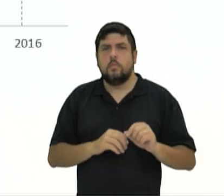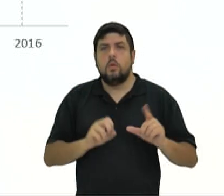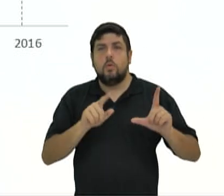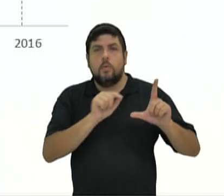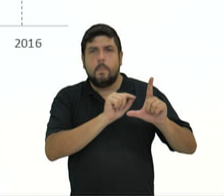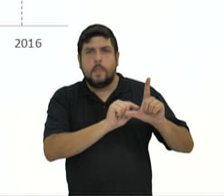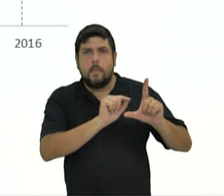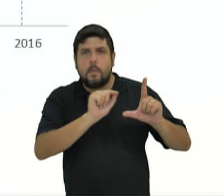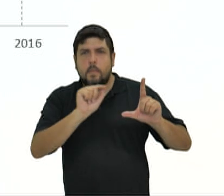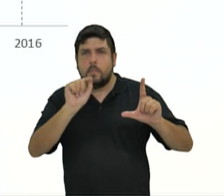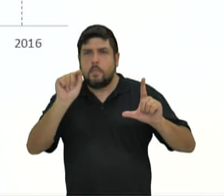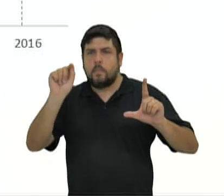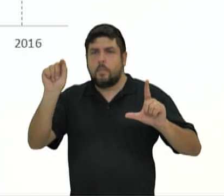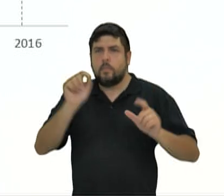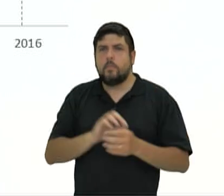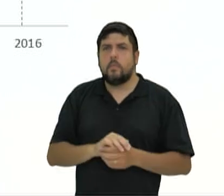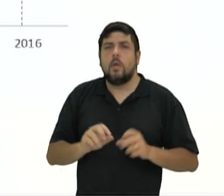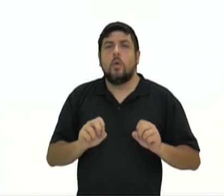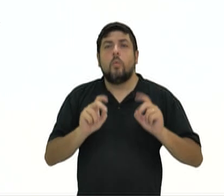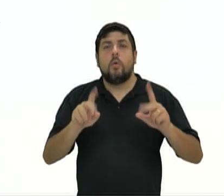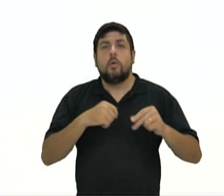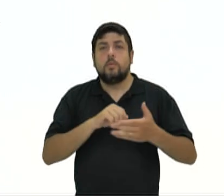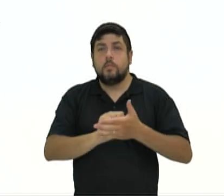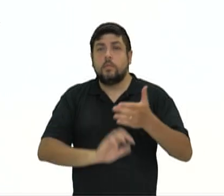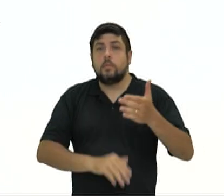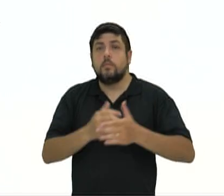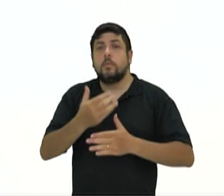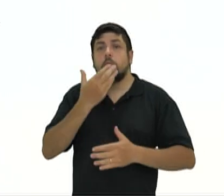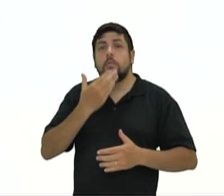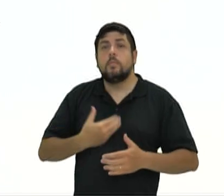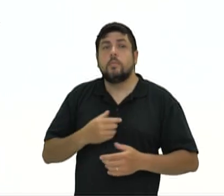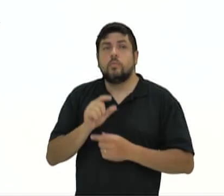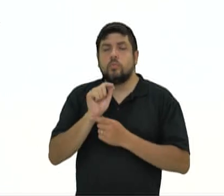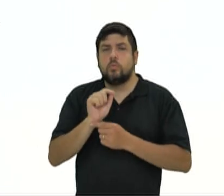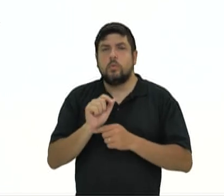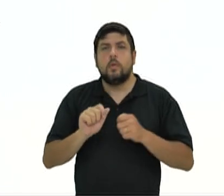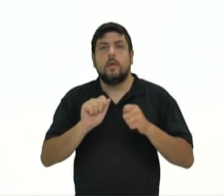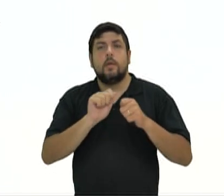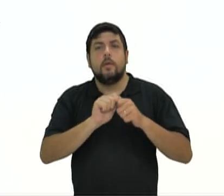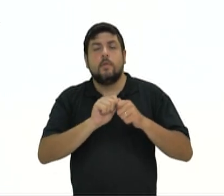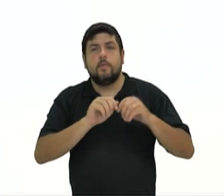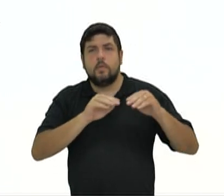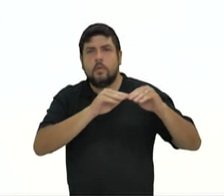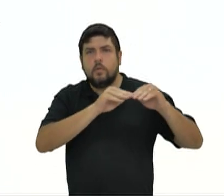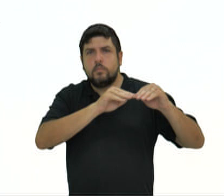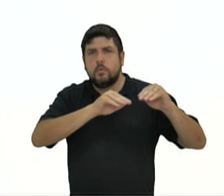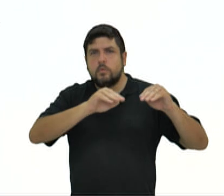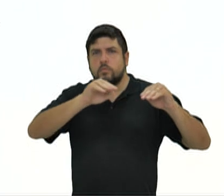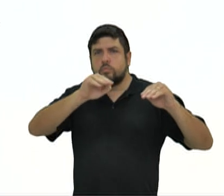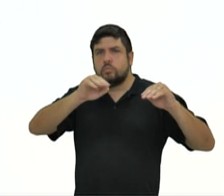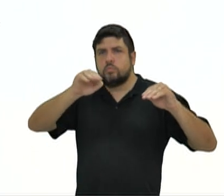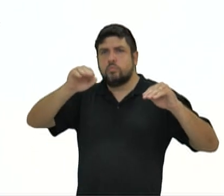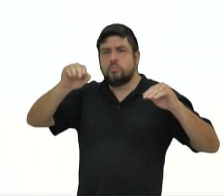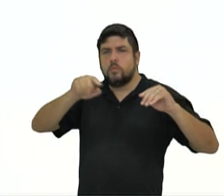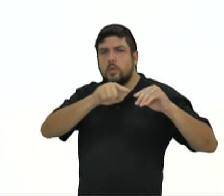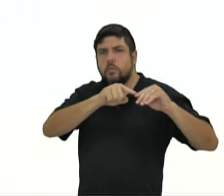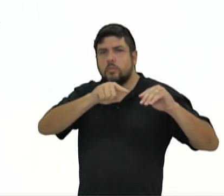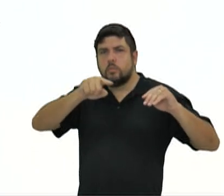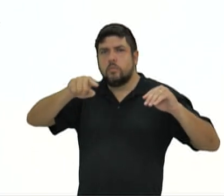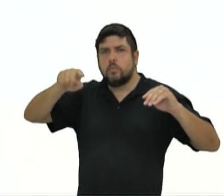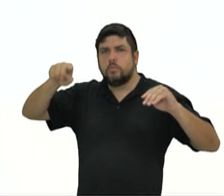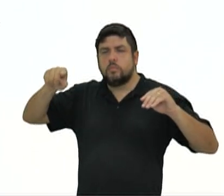esses pontos. O que o exercício me pedia? Para que eu fizesse um gráfico de linhas. Então,